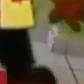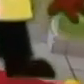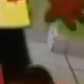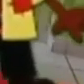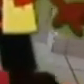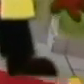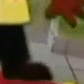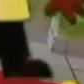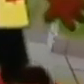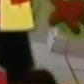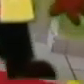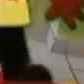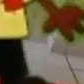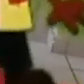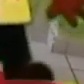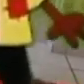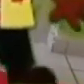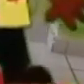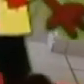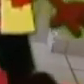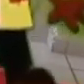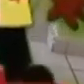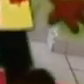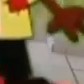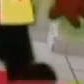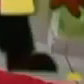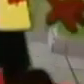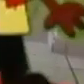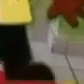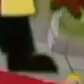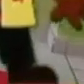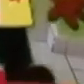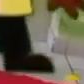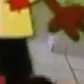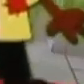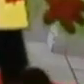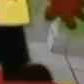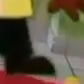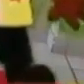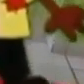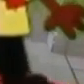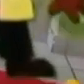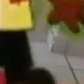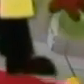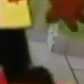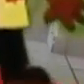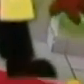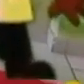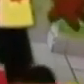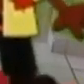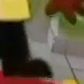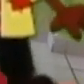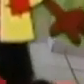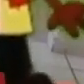torcida. Catirina, não me aperreie. Meu patrão ama aquele boi. Se